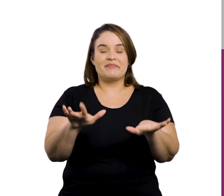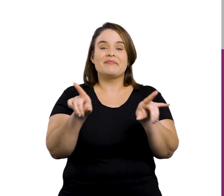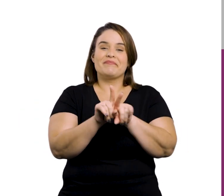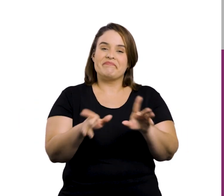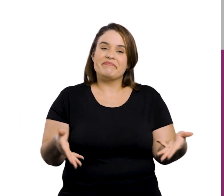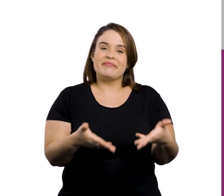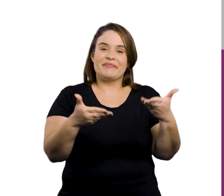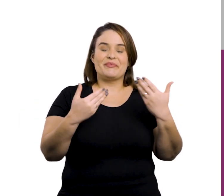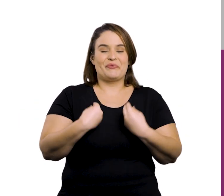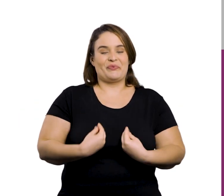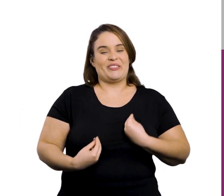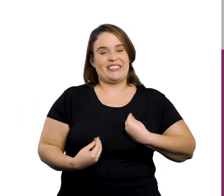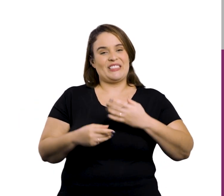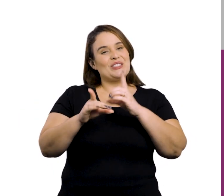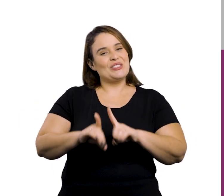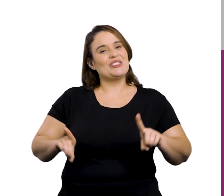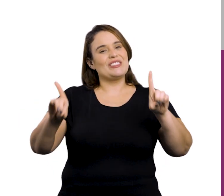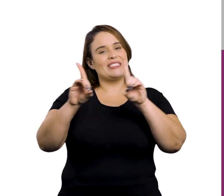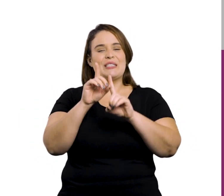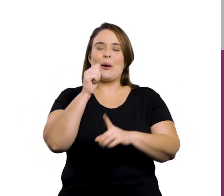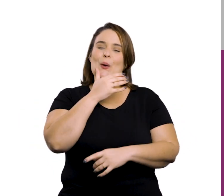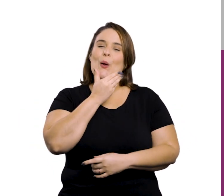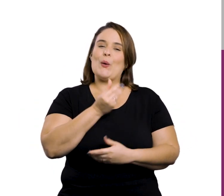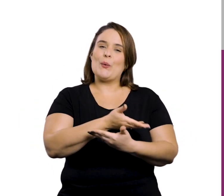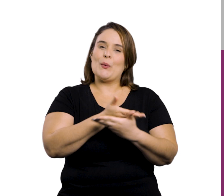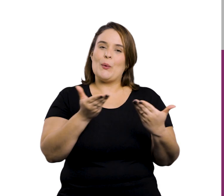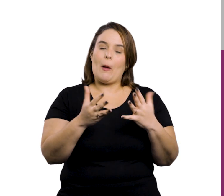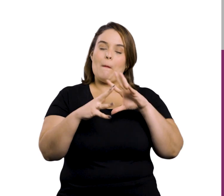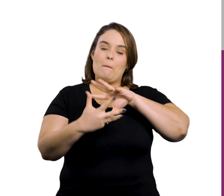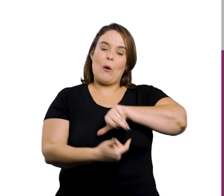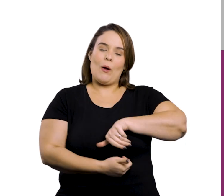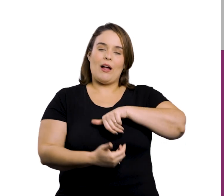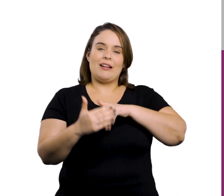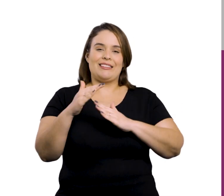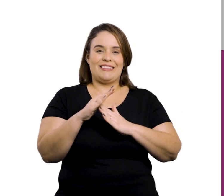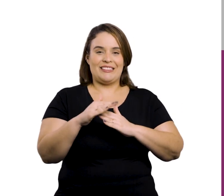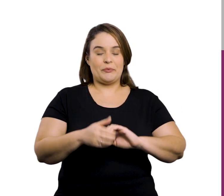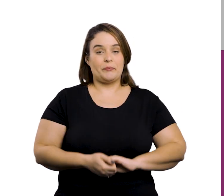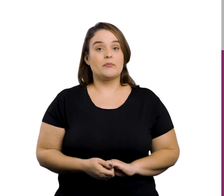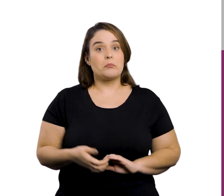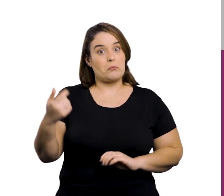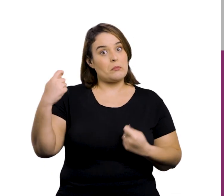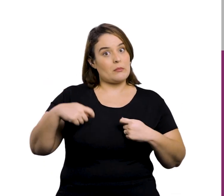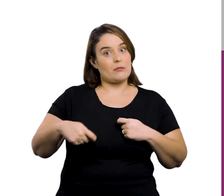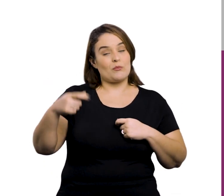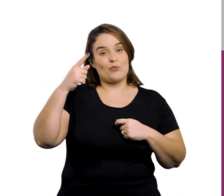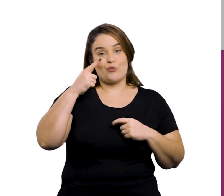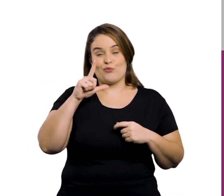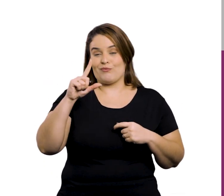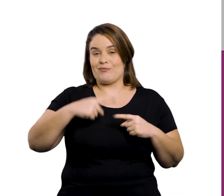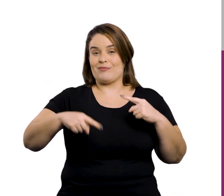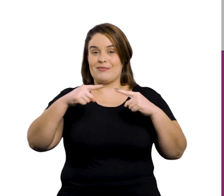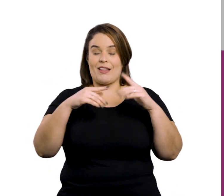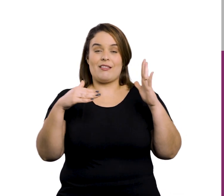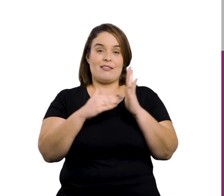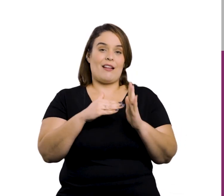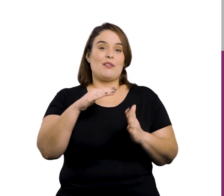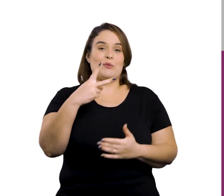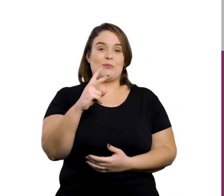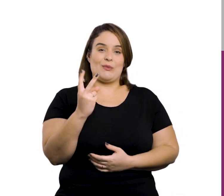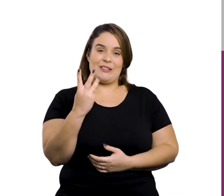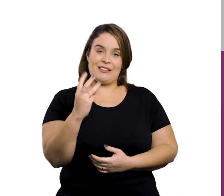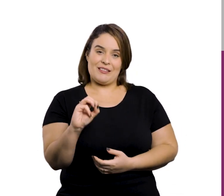vida digna para todas e todos, dentro dos limites do planeta, a serem atingidos até 2030.